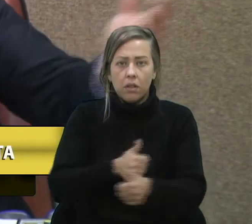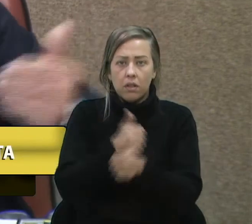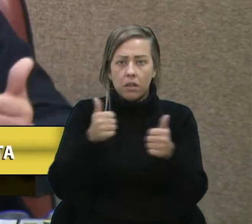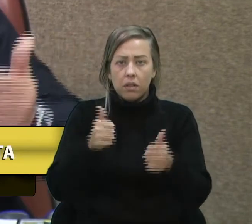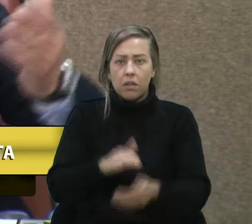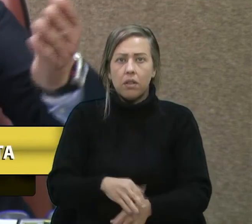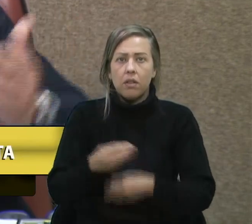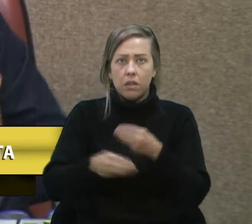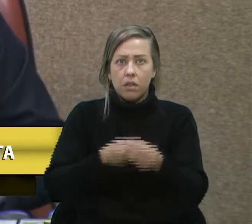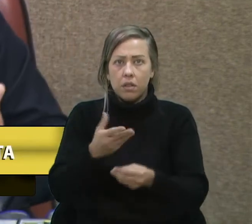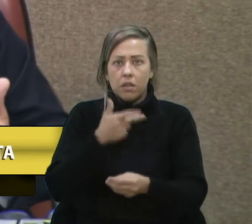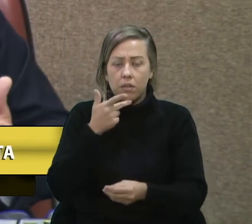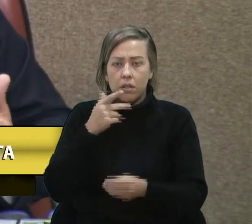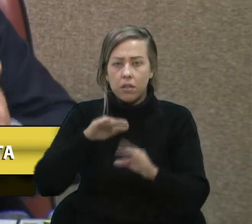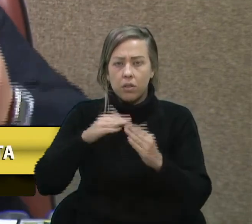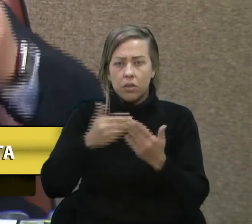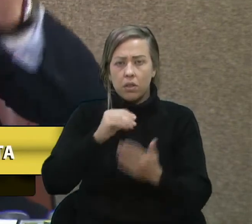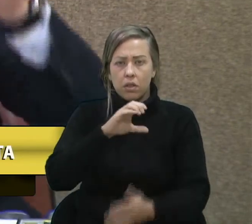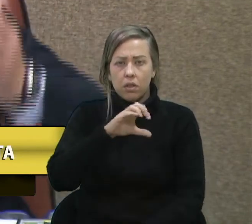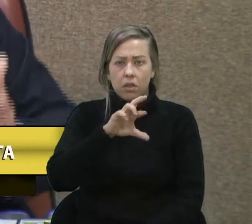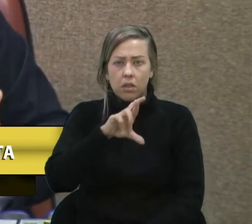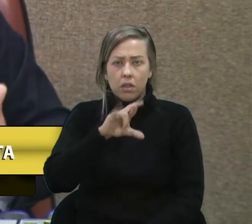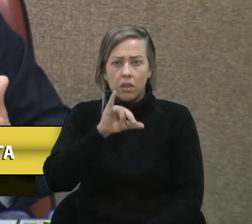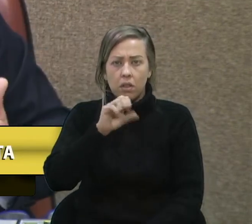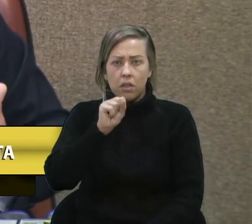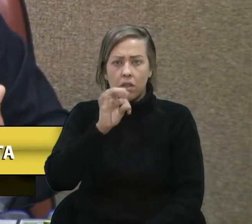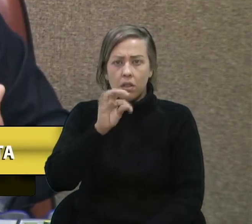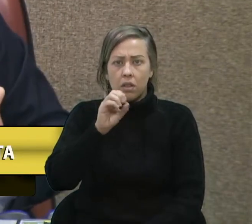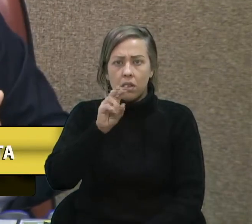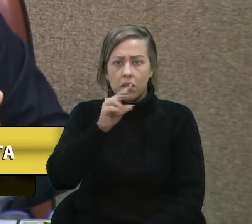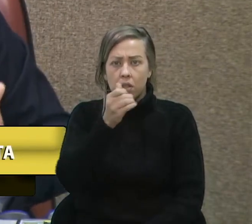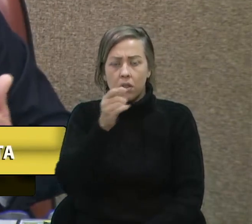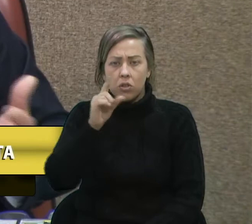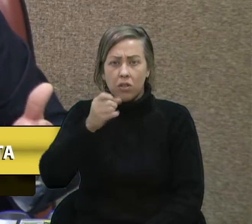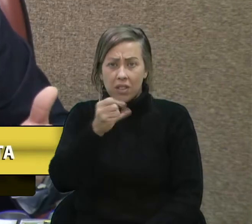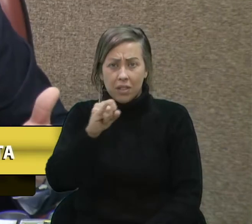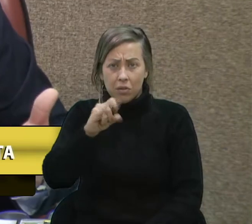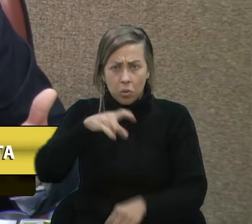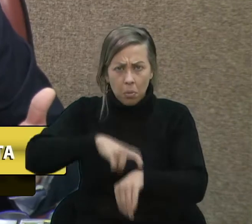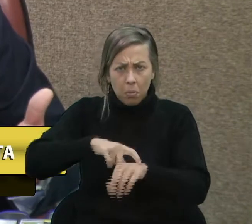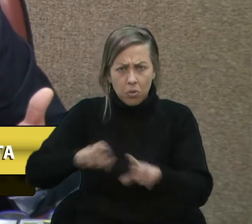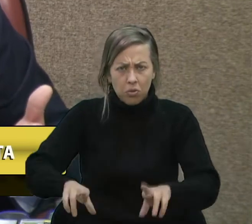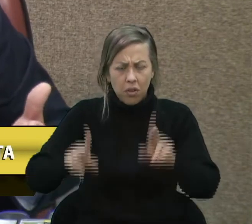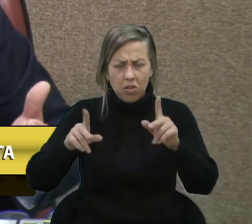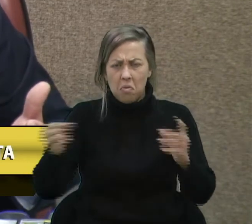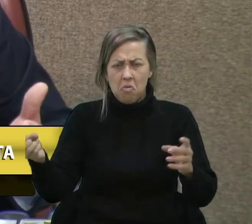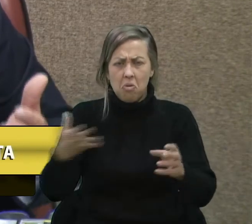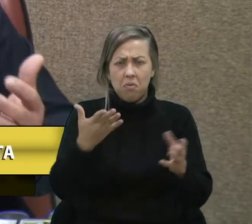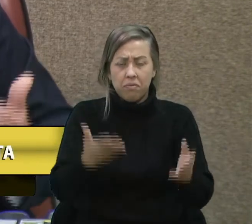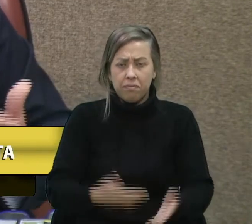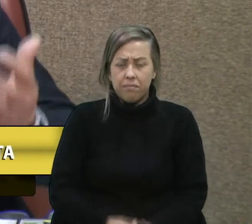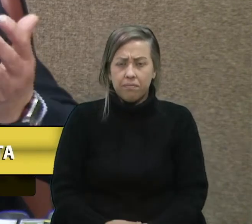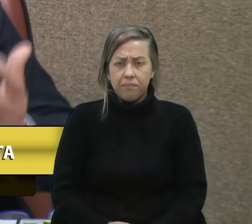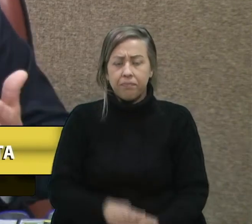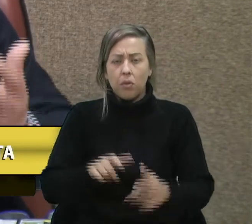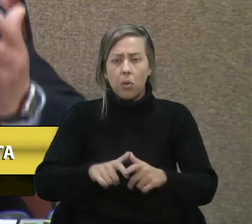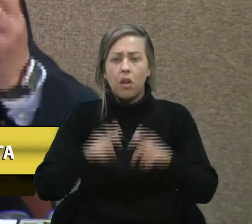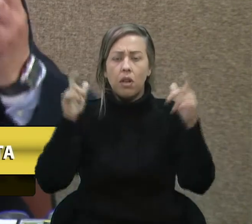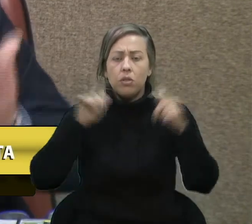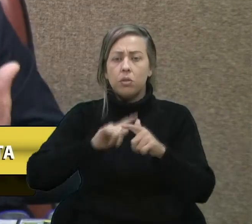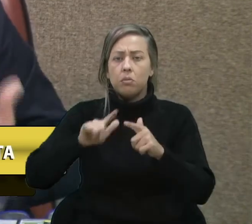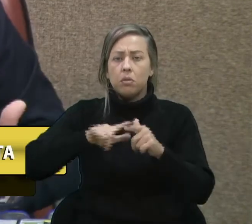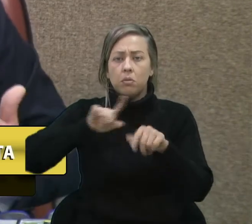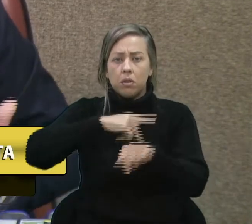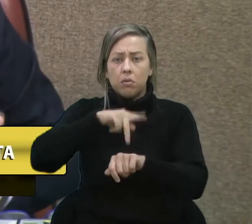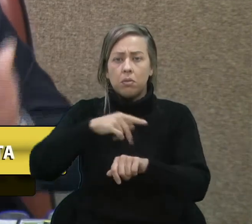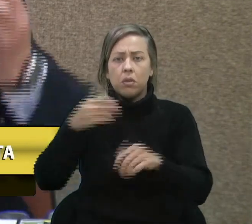nem o senhor falou aí, o Cristóvão. O Cristóvão já estaria totalmente renovado se fosse numa situação diferente. Então, o grande problema do